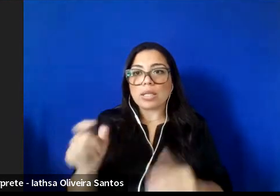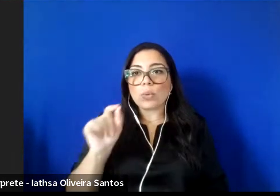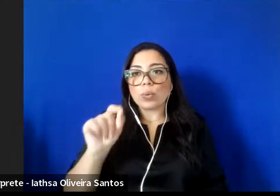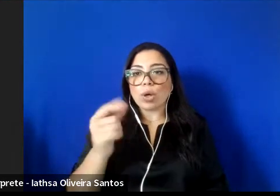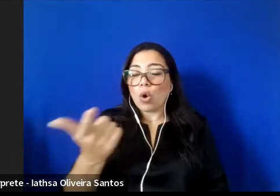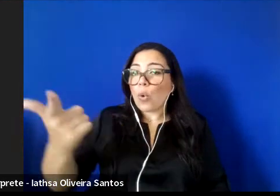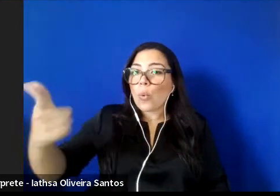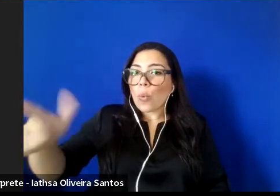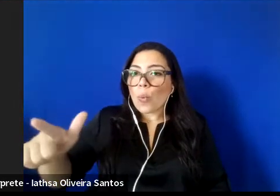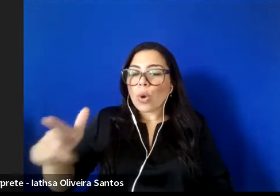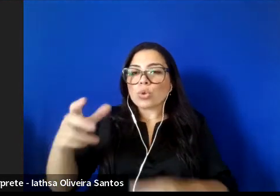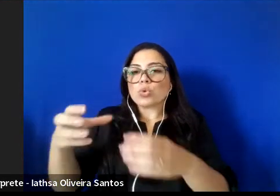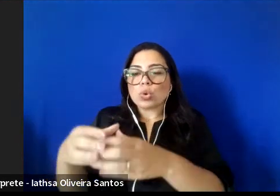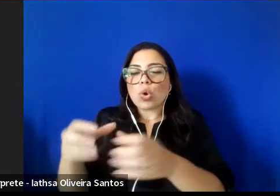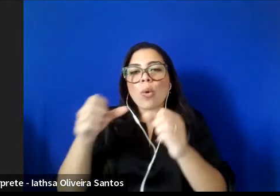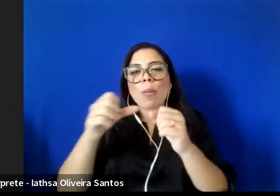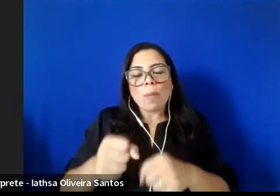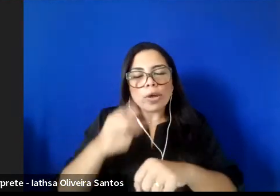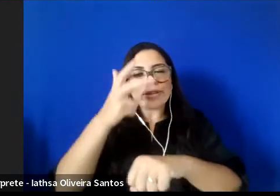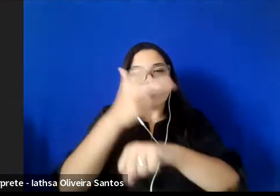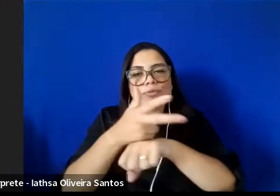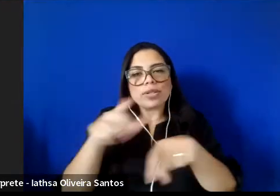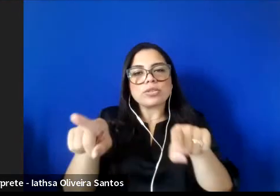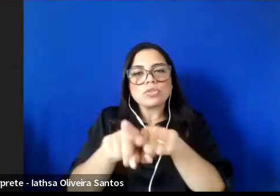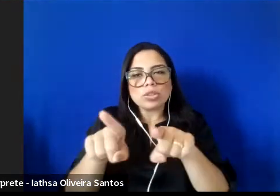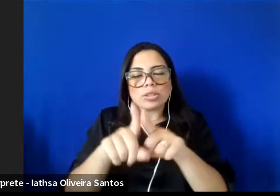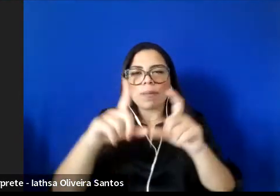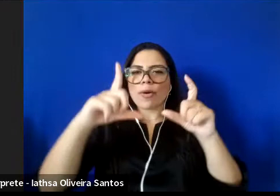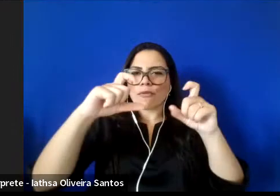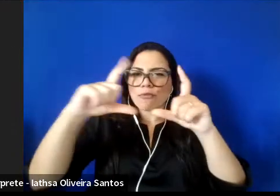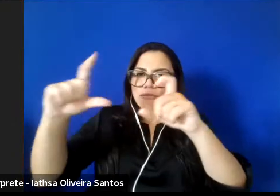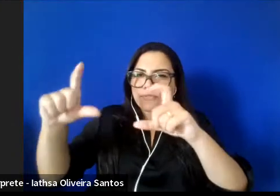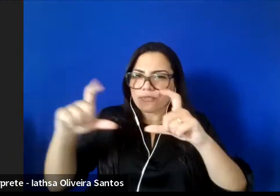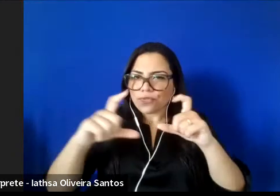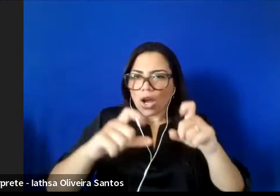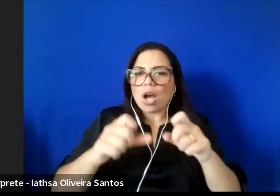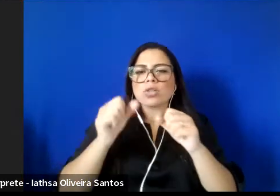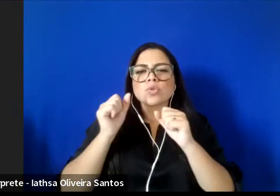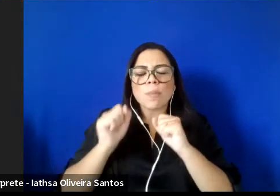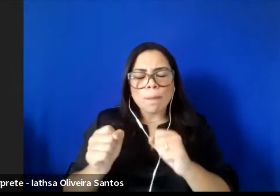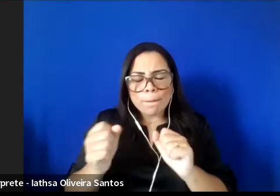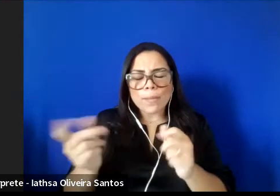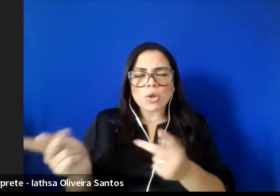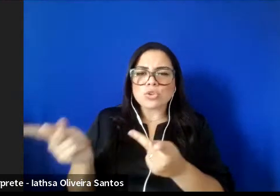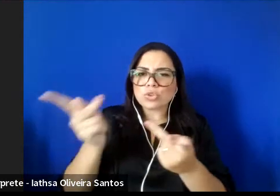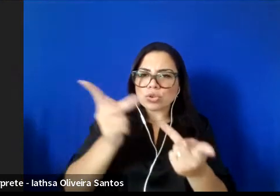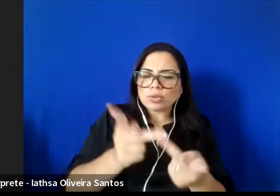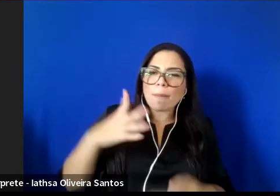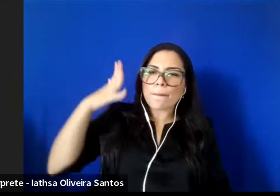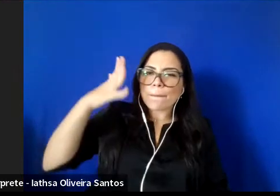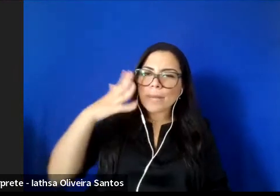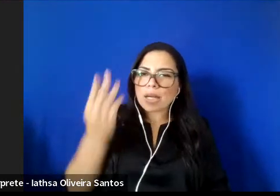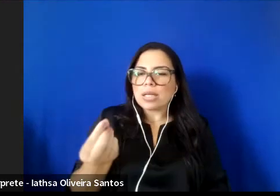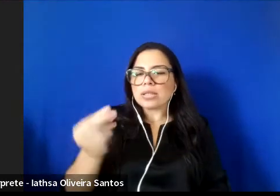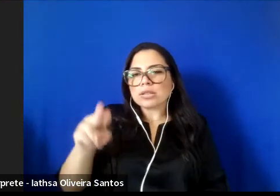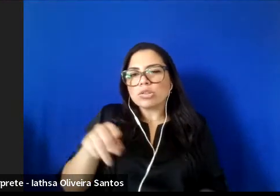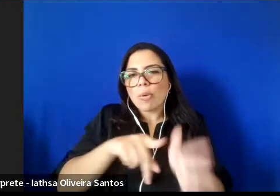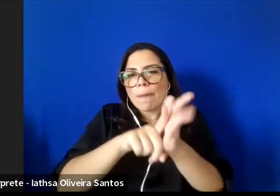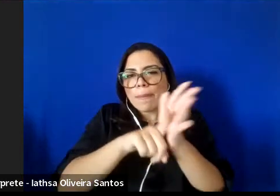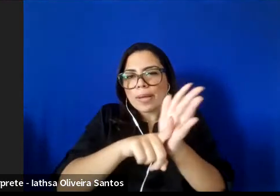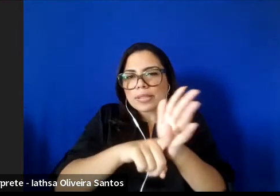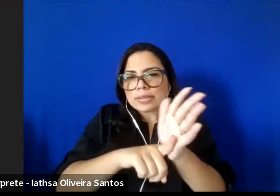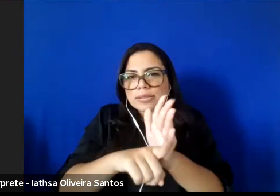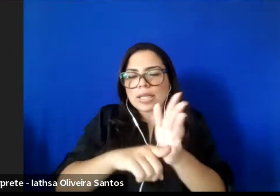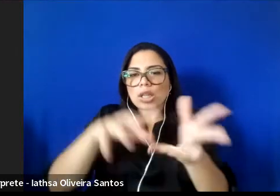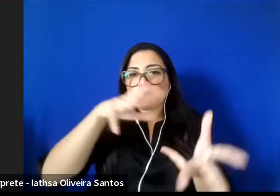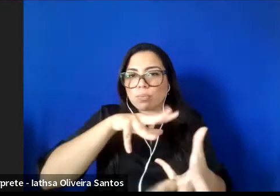núcleos também podem fazer vídeos, podem fazer fotografias, podem trazer palestrantes ou pesquisadores internacionais para a